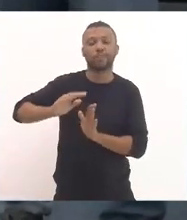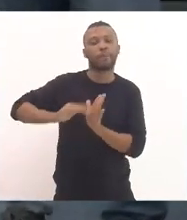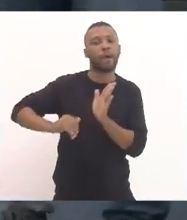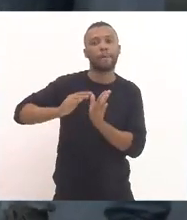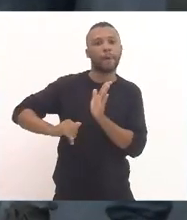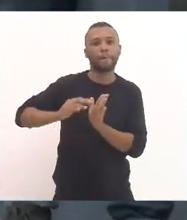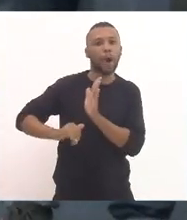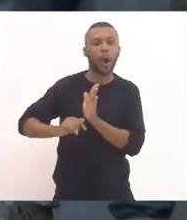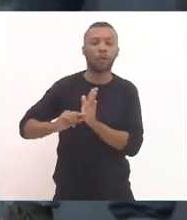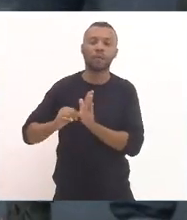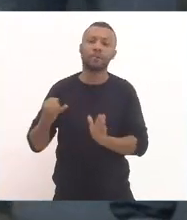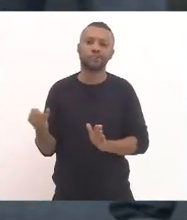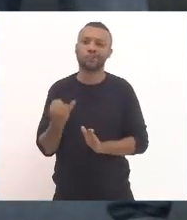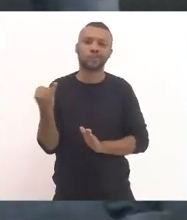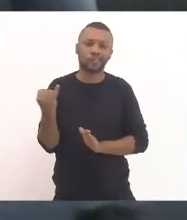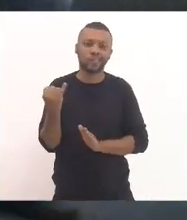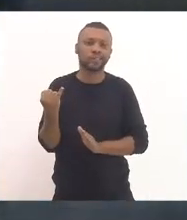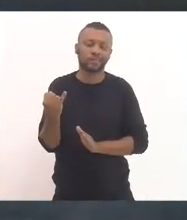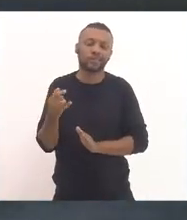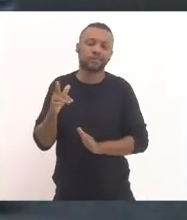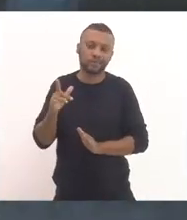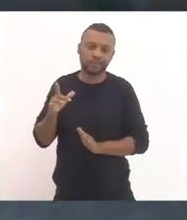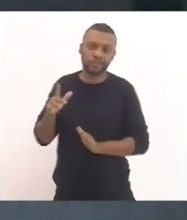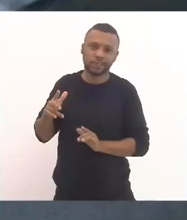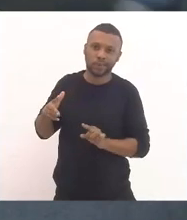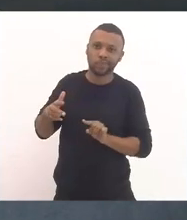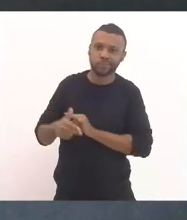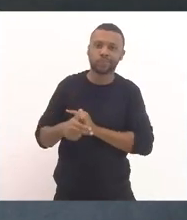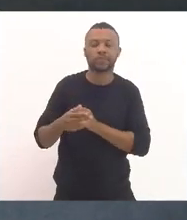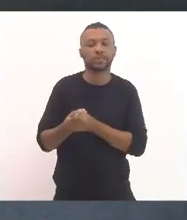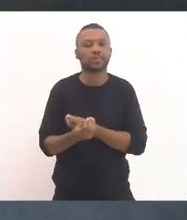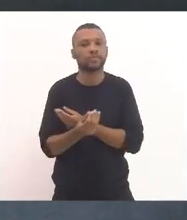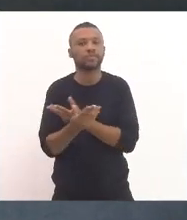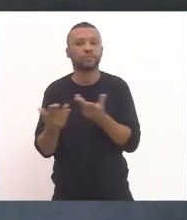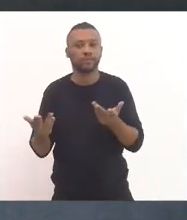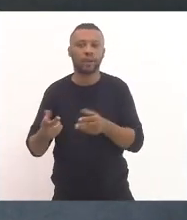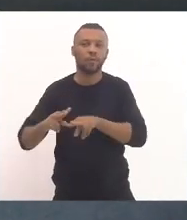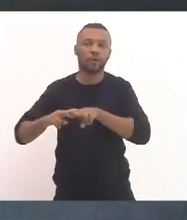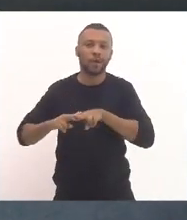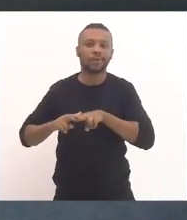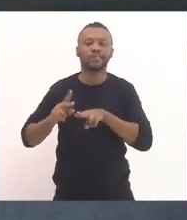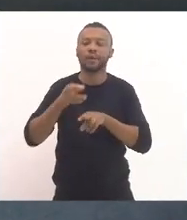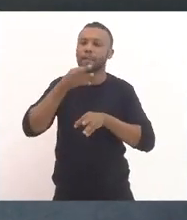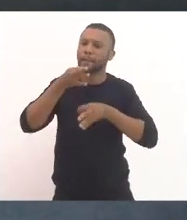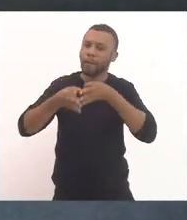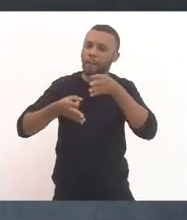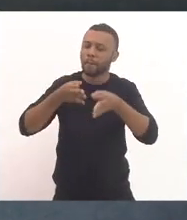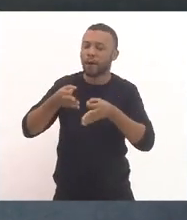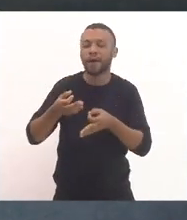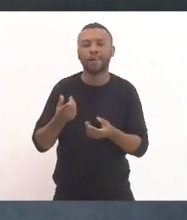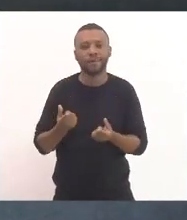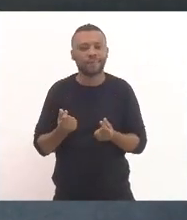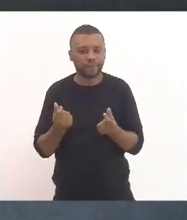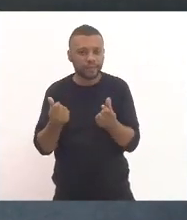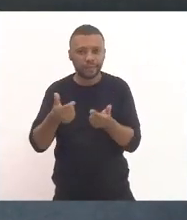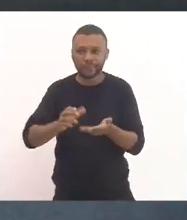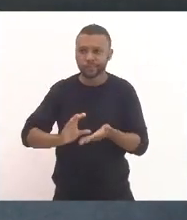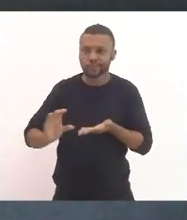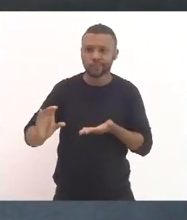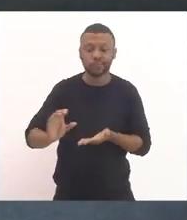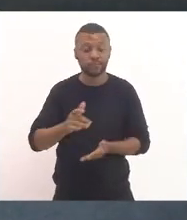questão premente necessários impedidos de ser concedidos por conta delegações financeiras o